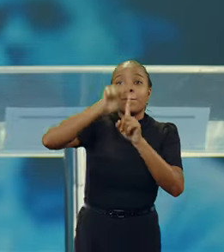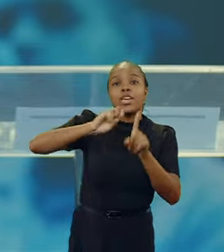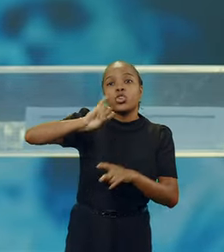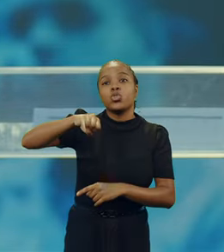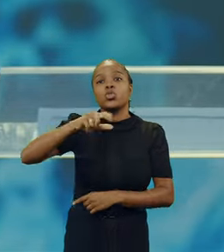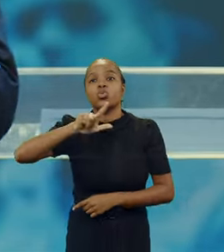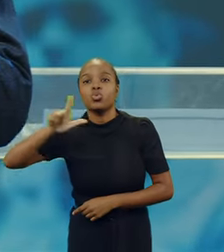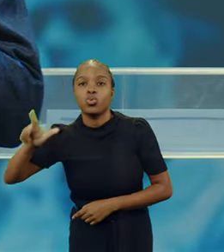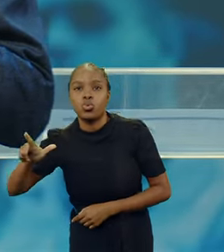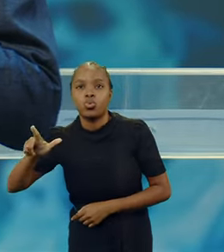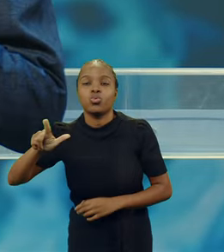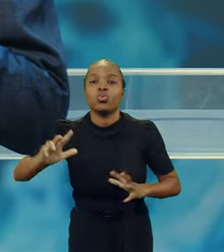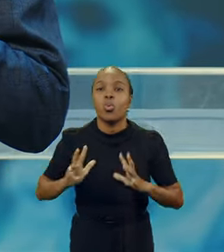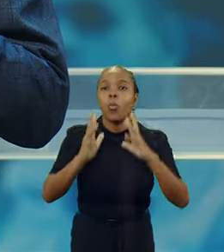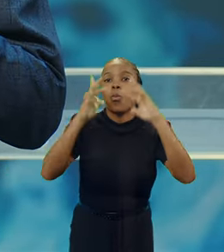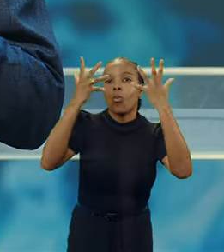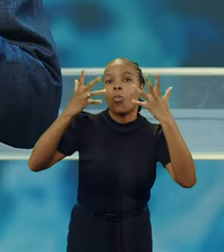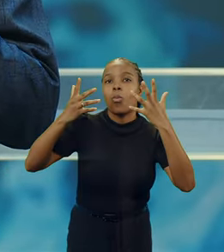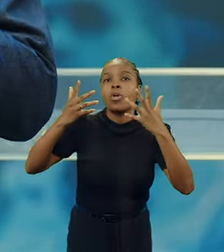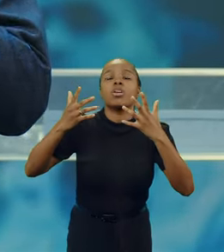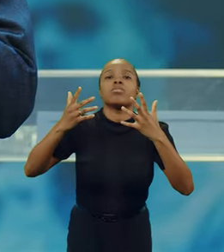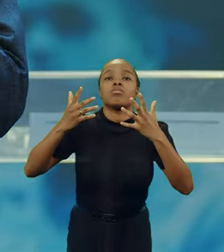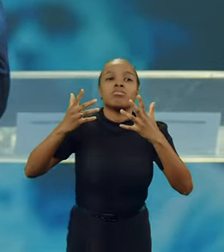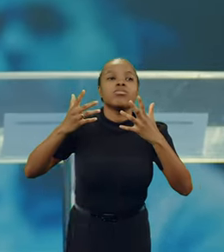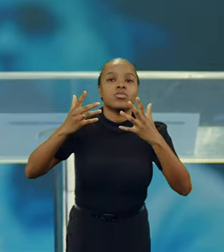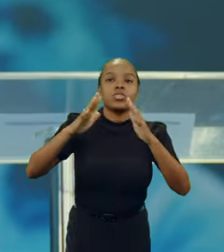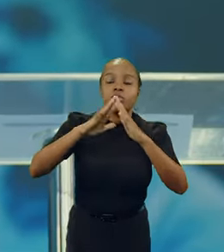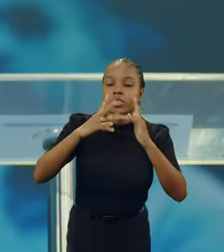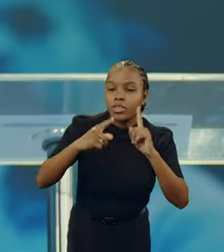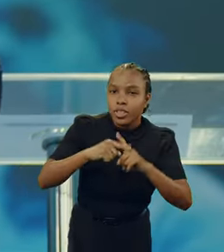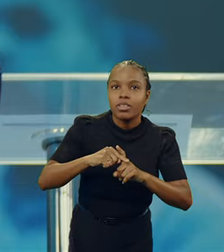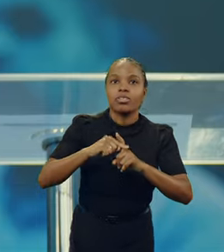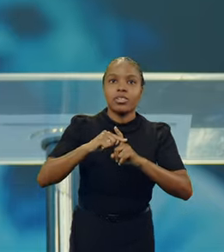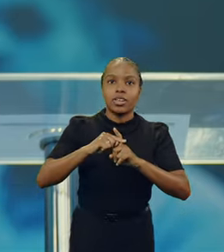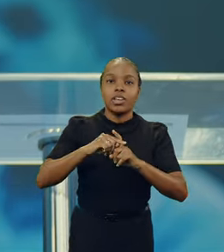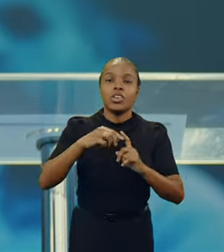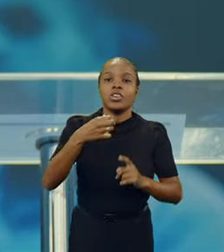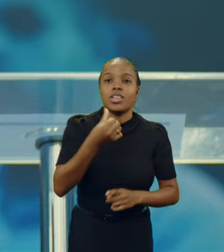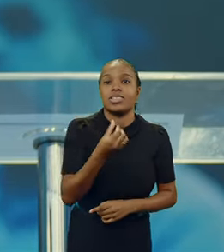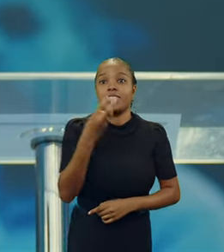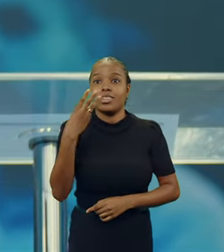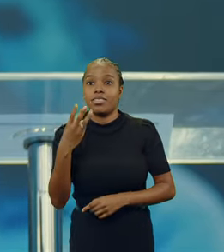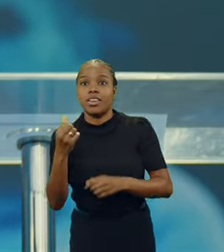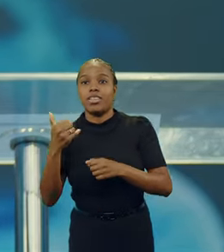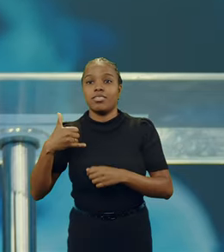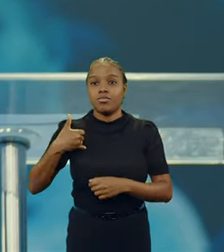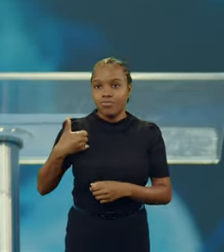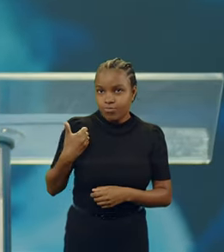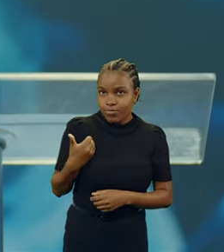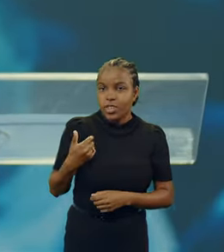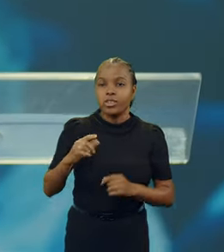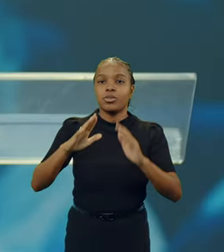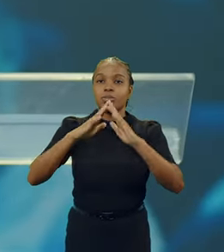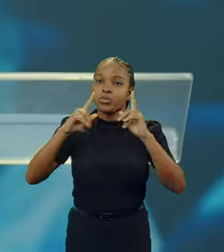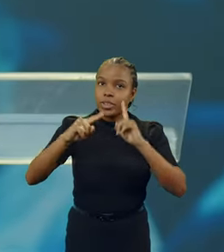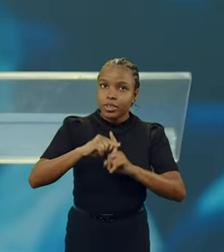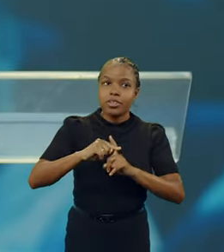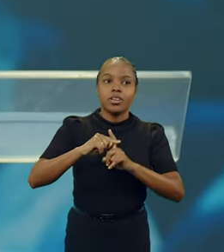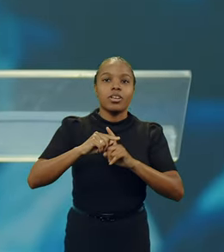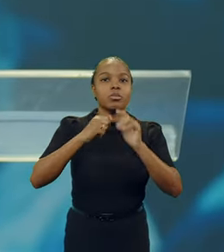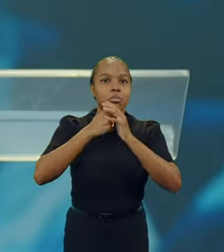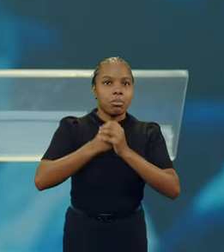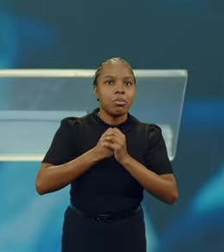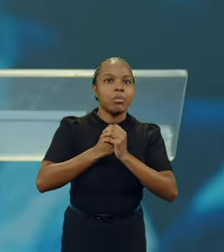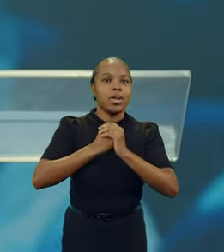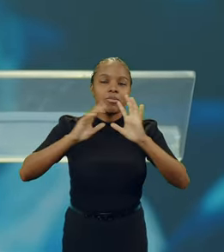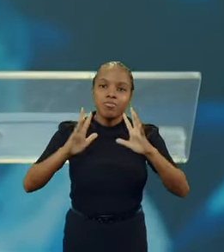anos da Igreja Deus e Amor. Já vão formando essas caravanas para nós fazer aqui uma festa para a glória e honra do nome do